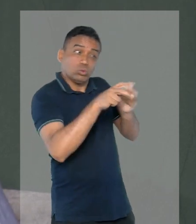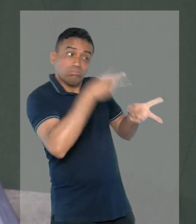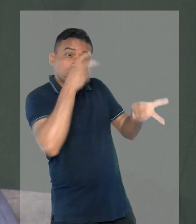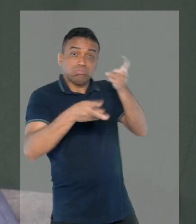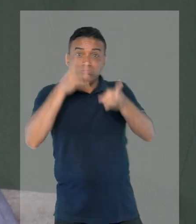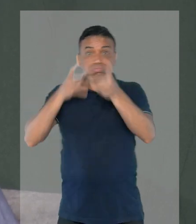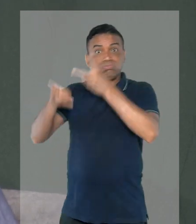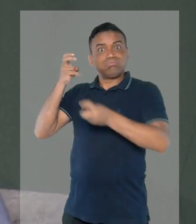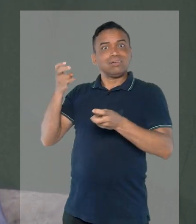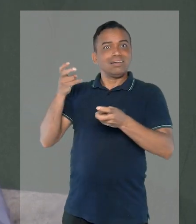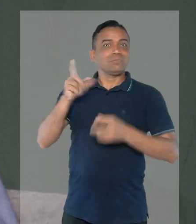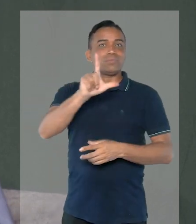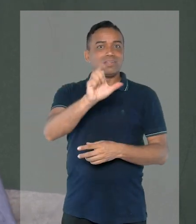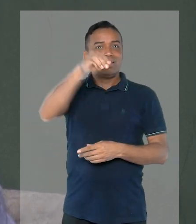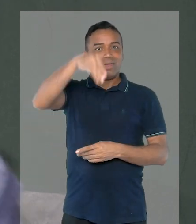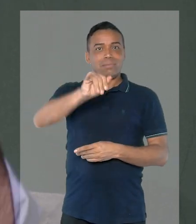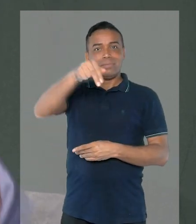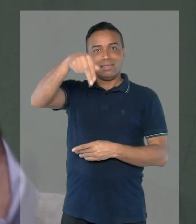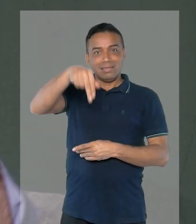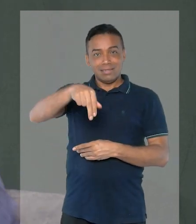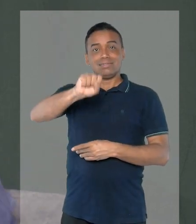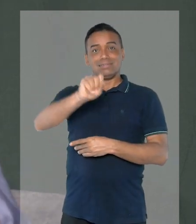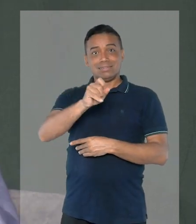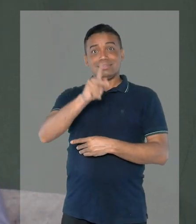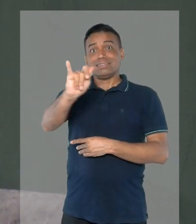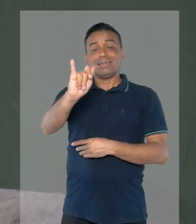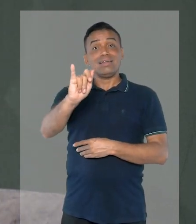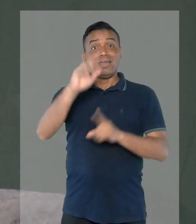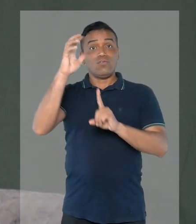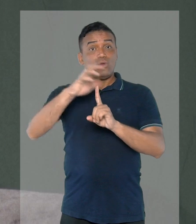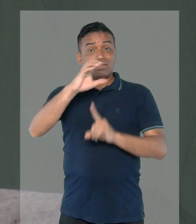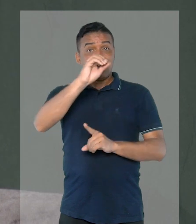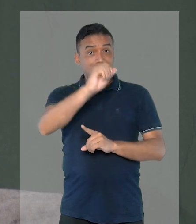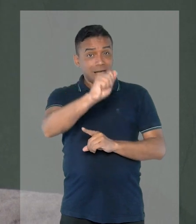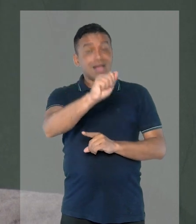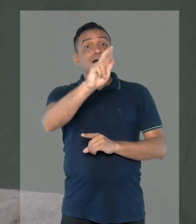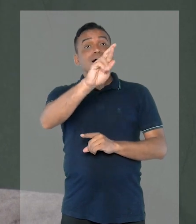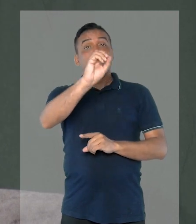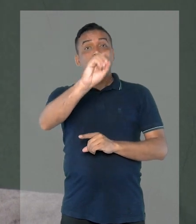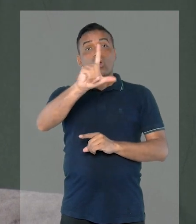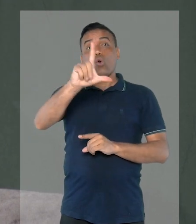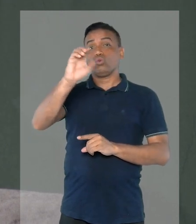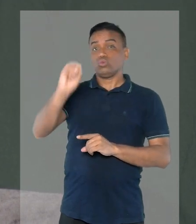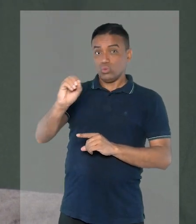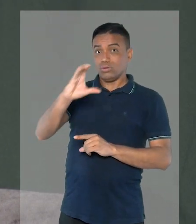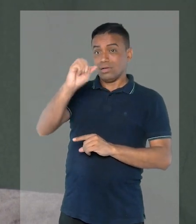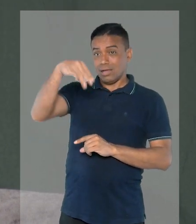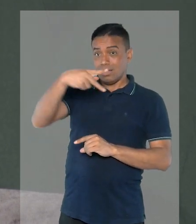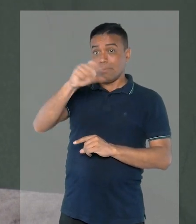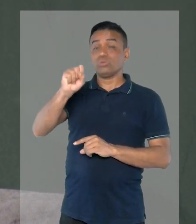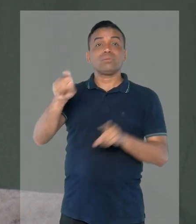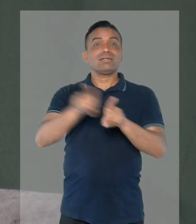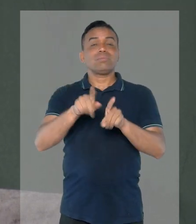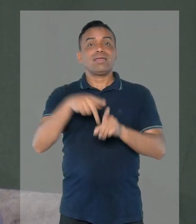né? O Leminski tem a influência do Haroldo de Campos, mas ele tem a influência da música popular da época, dos